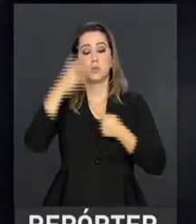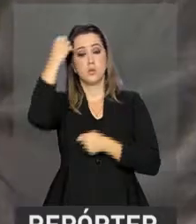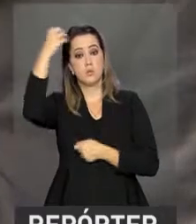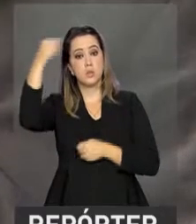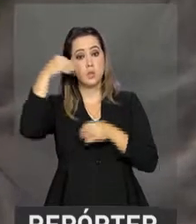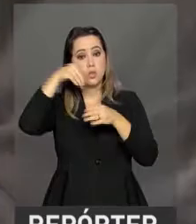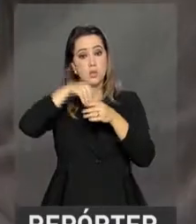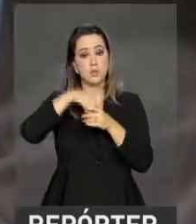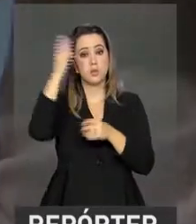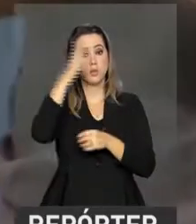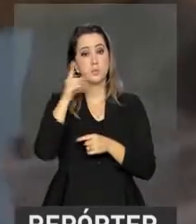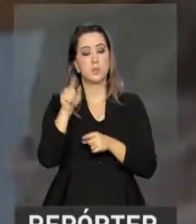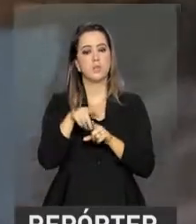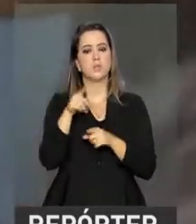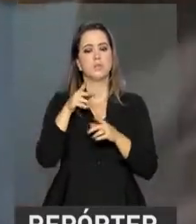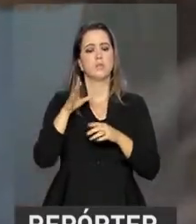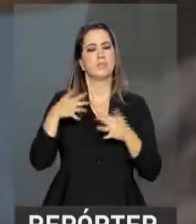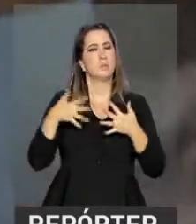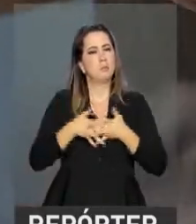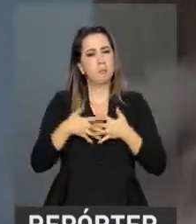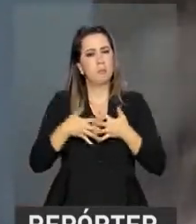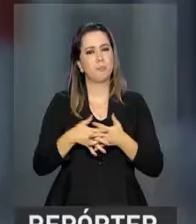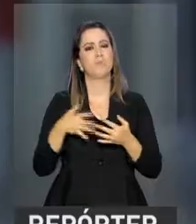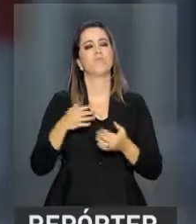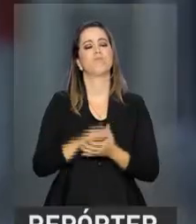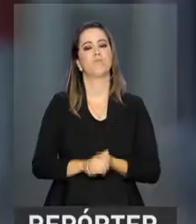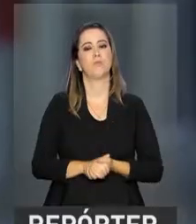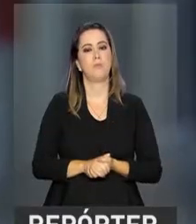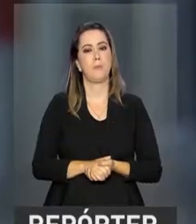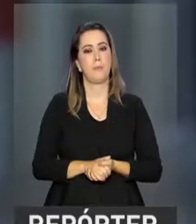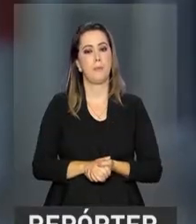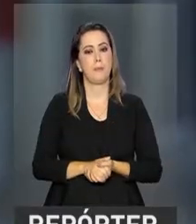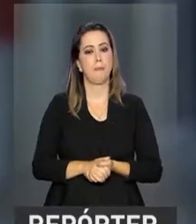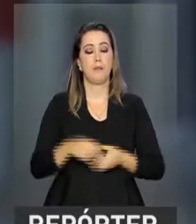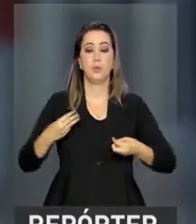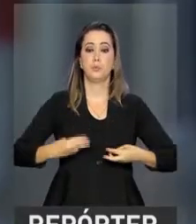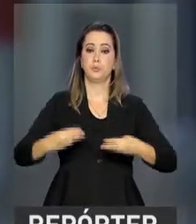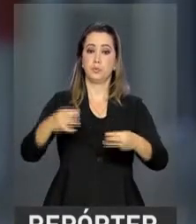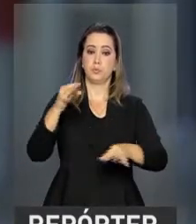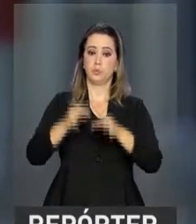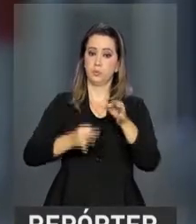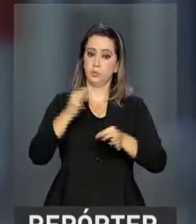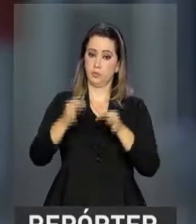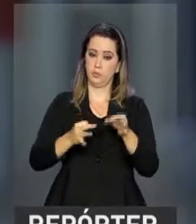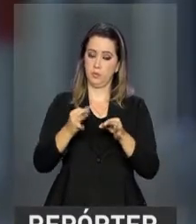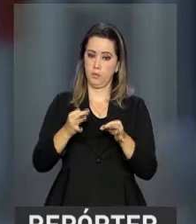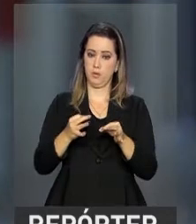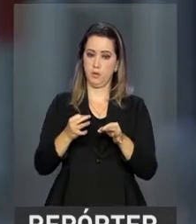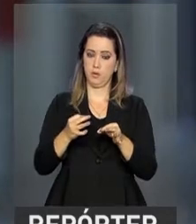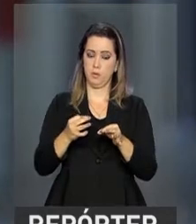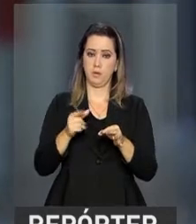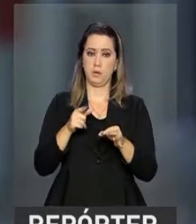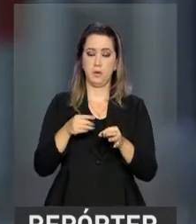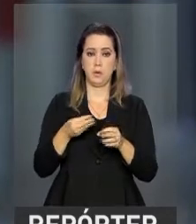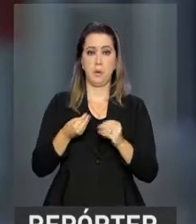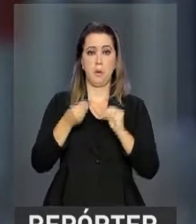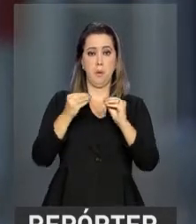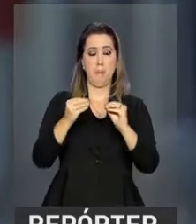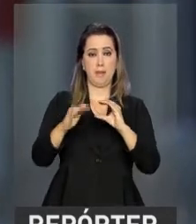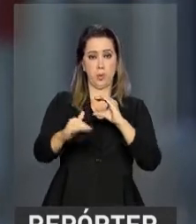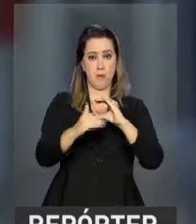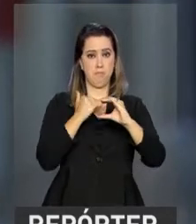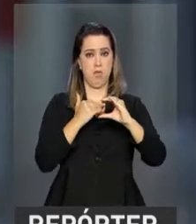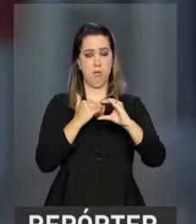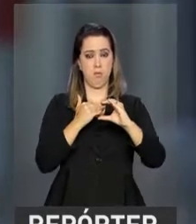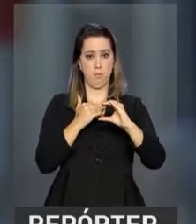e conta que o trâmite é bem trabalhoso ministério justiça e ministério da justiça passou a um e mail pra